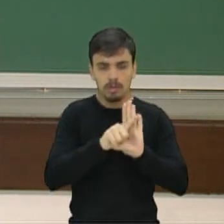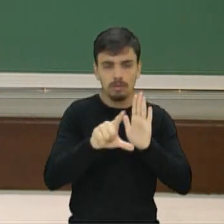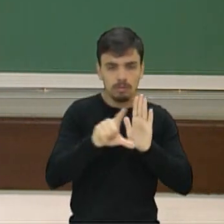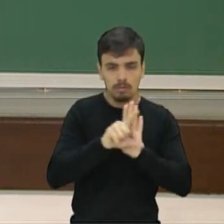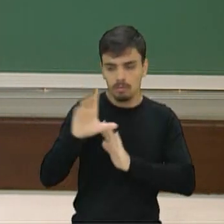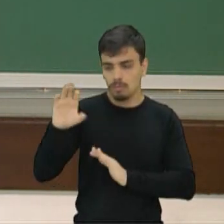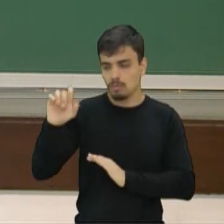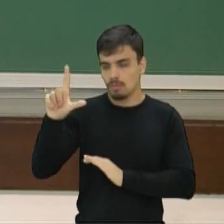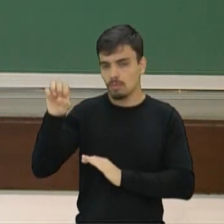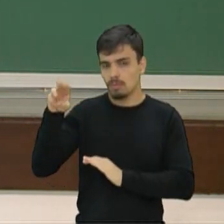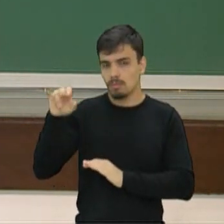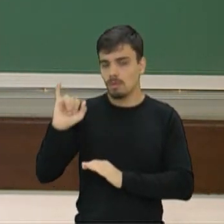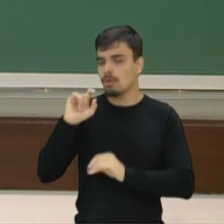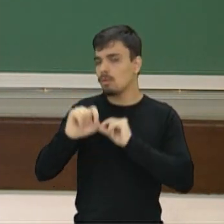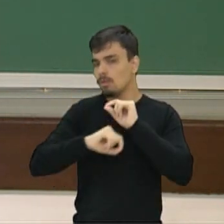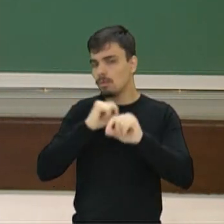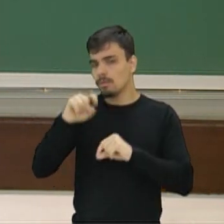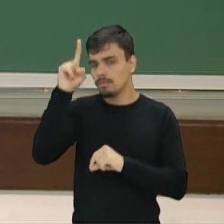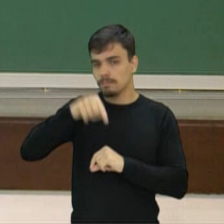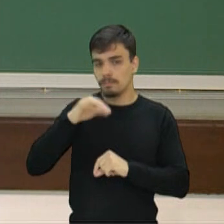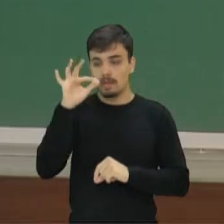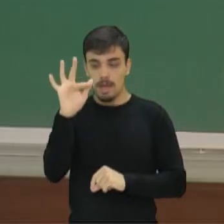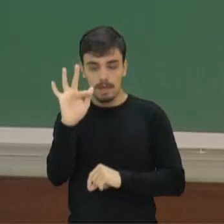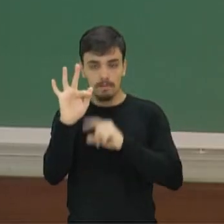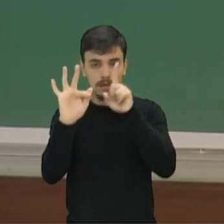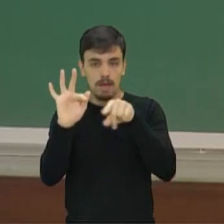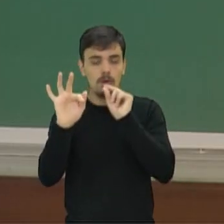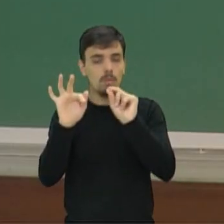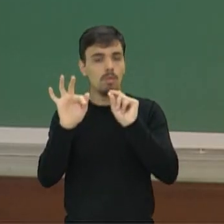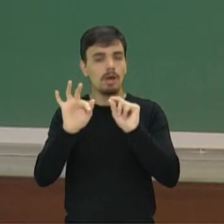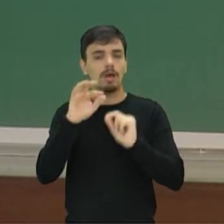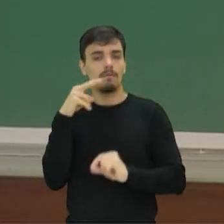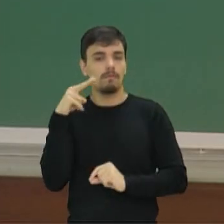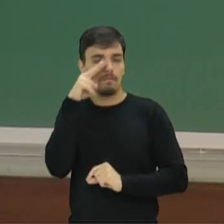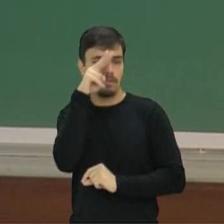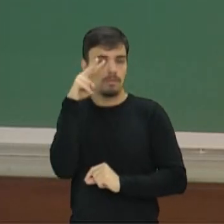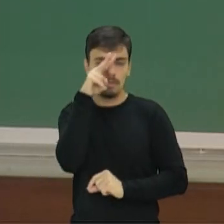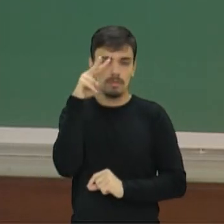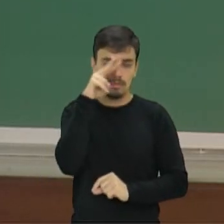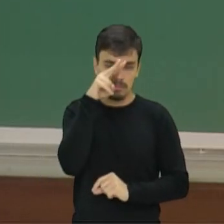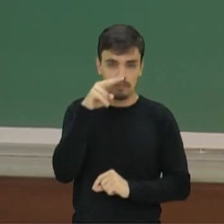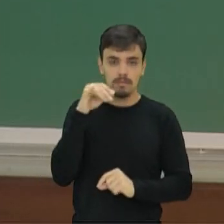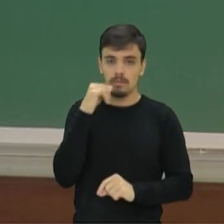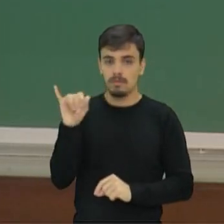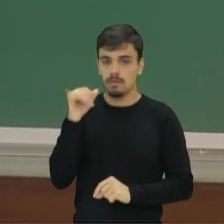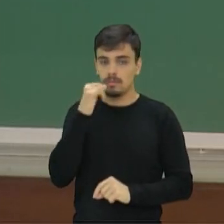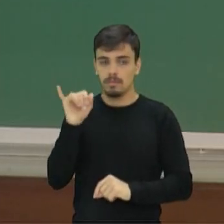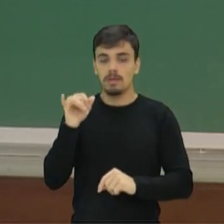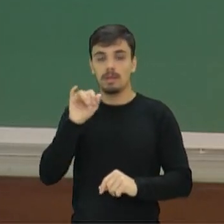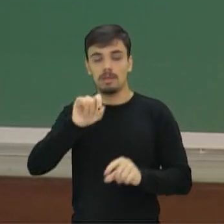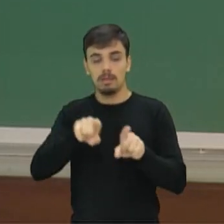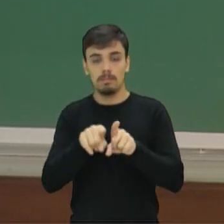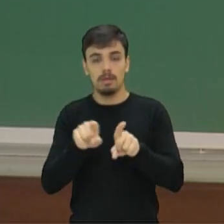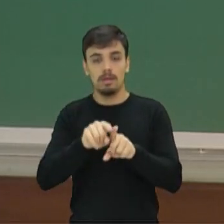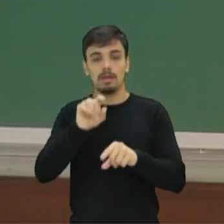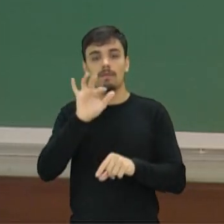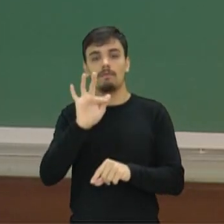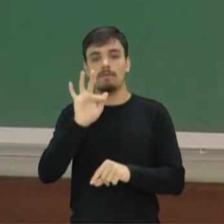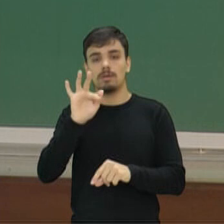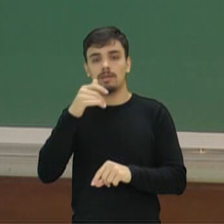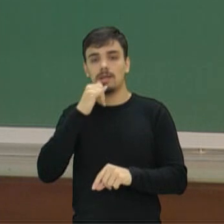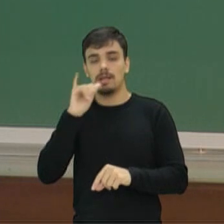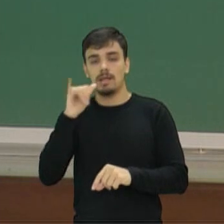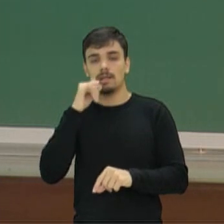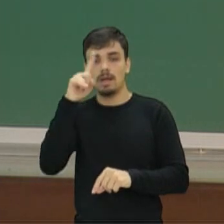Coulomb. Pessoal, lembre-se, o F é a força, o Fe, força elétrica. O K, pessoal,